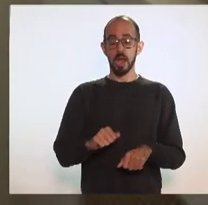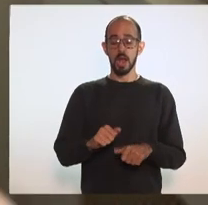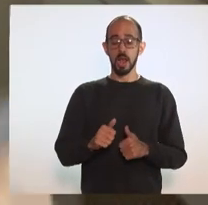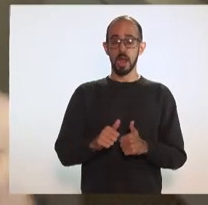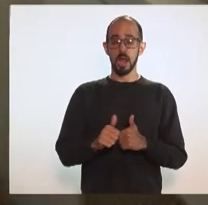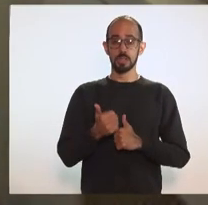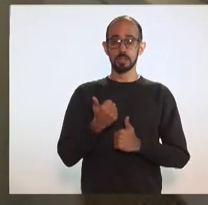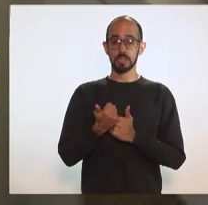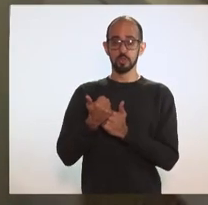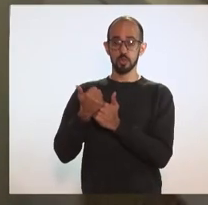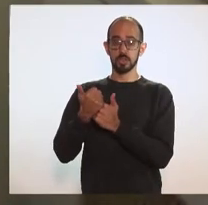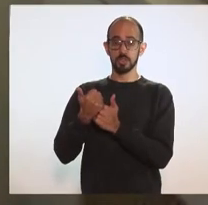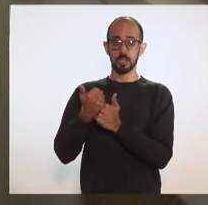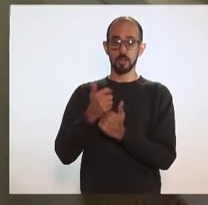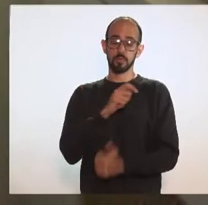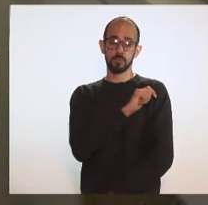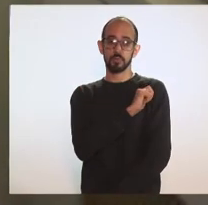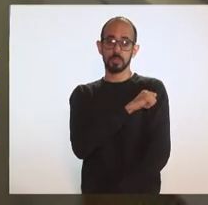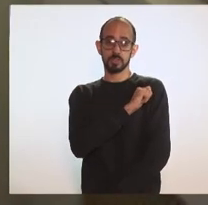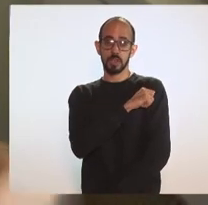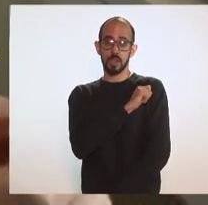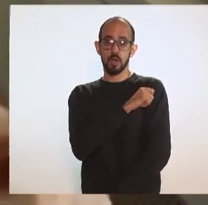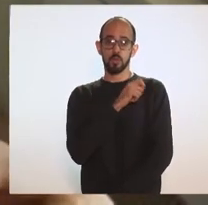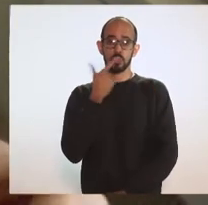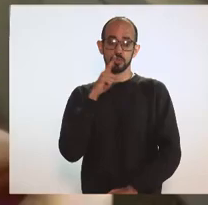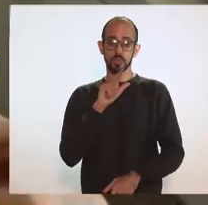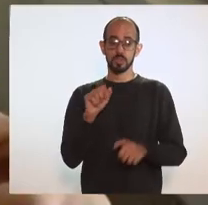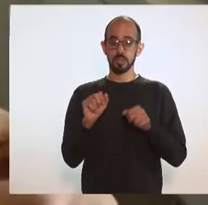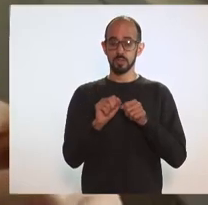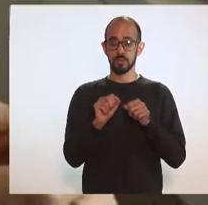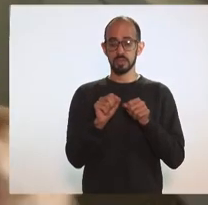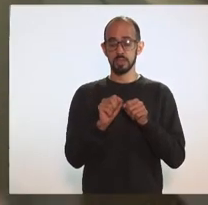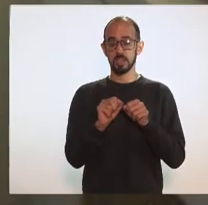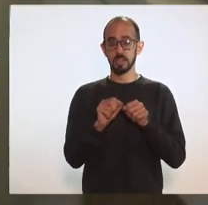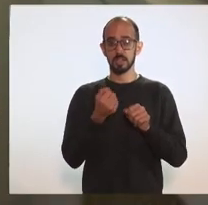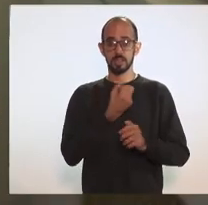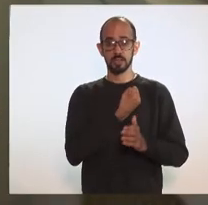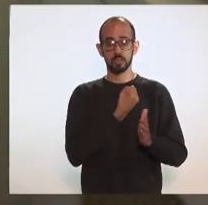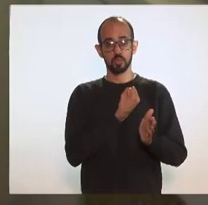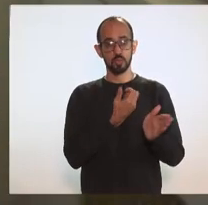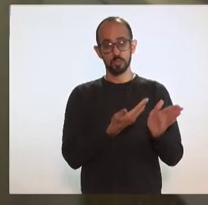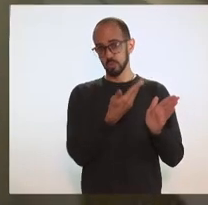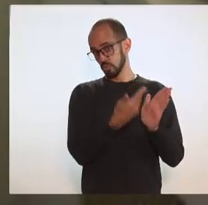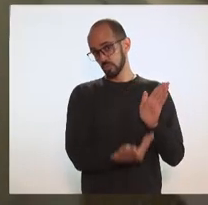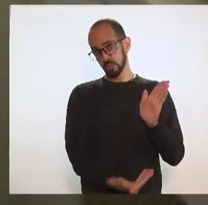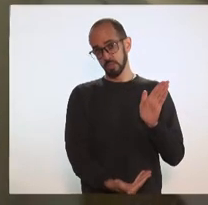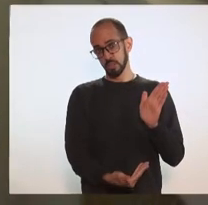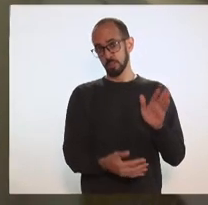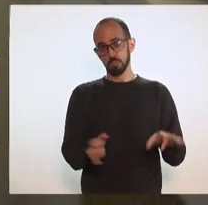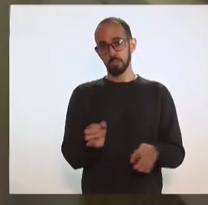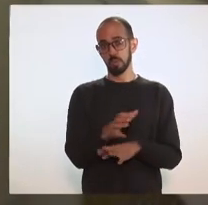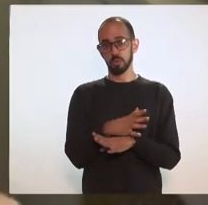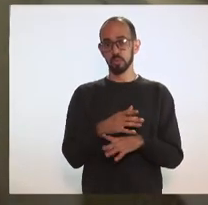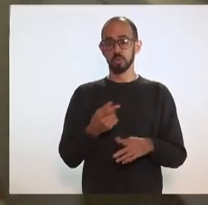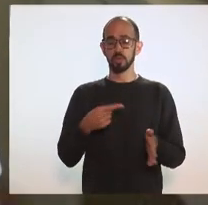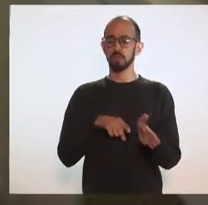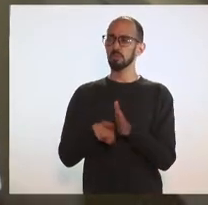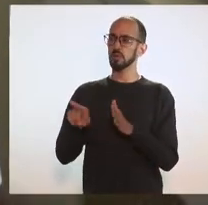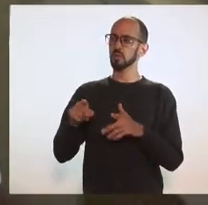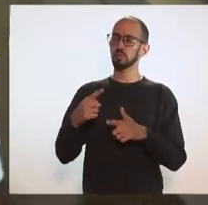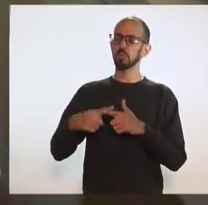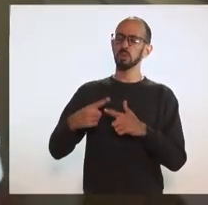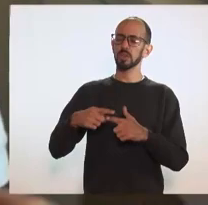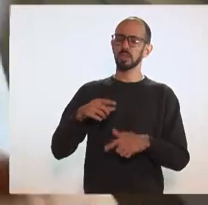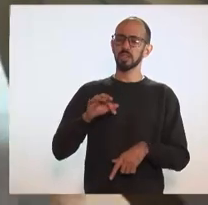para rodar e saber o impacto daquele Judas aí eu me pergunto por que que a filha